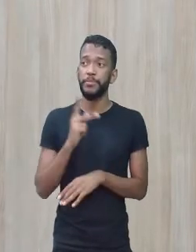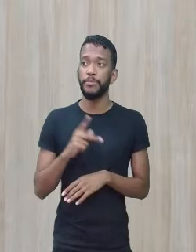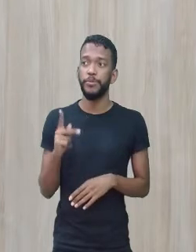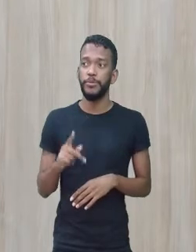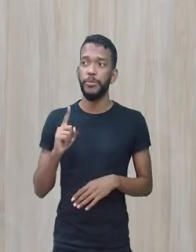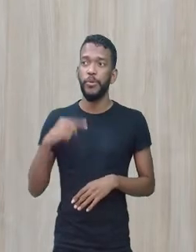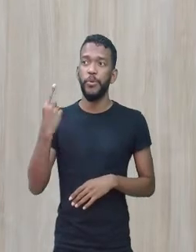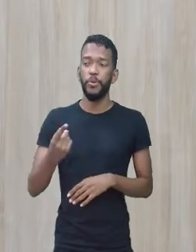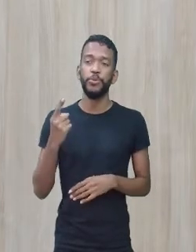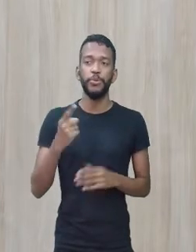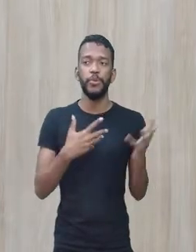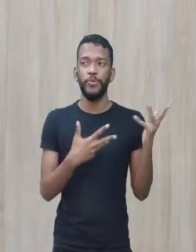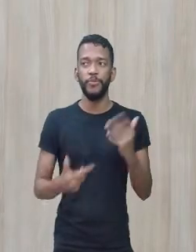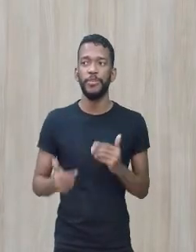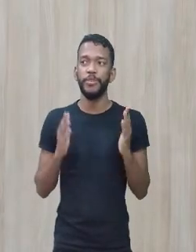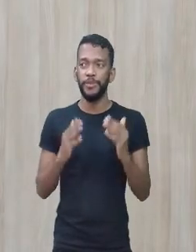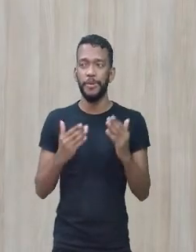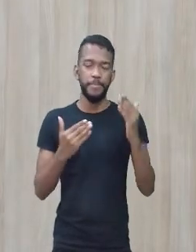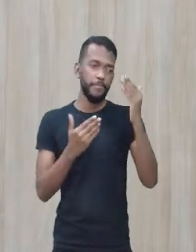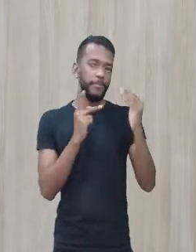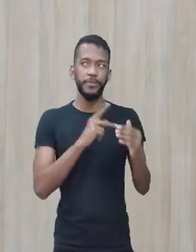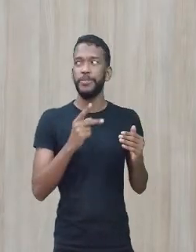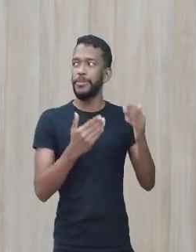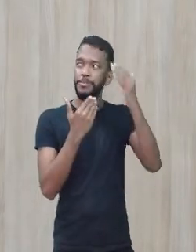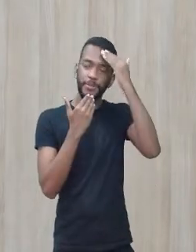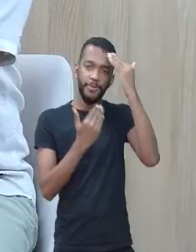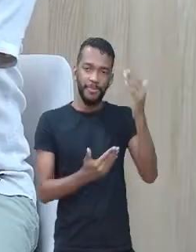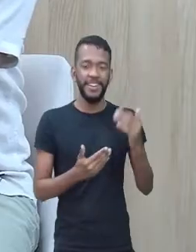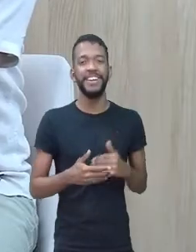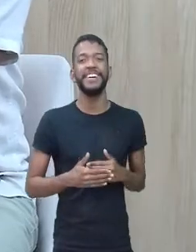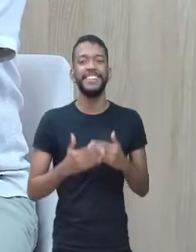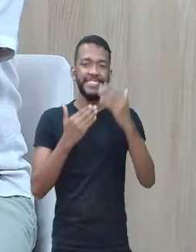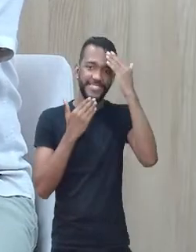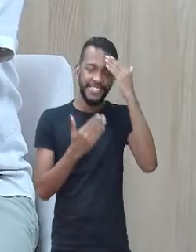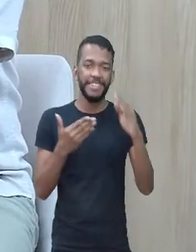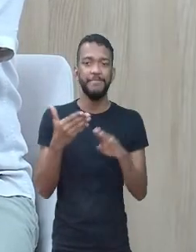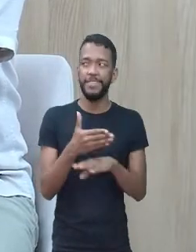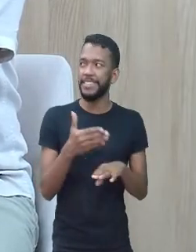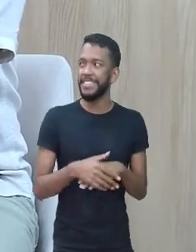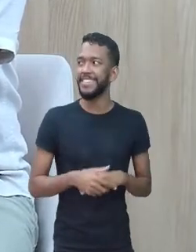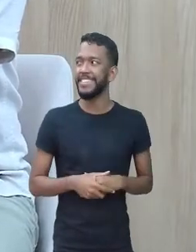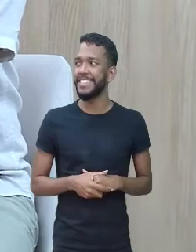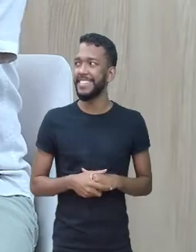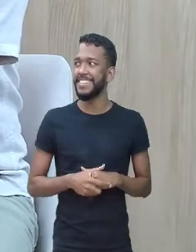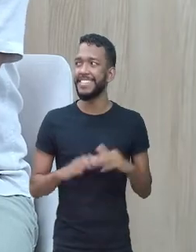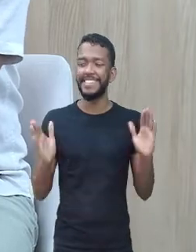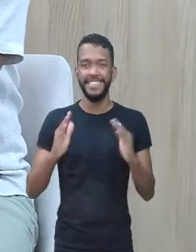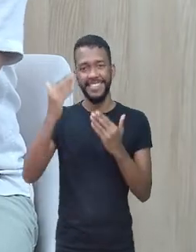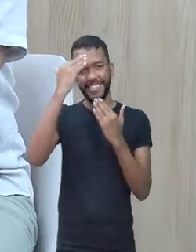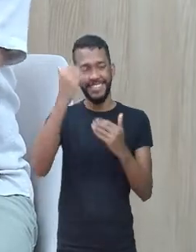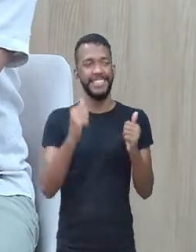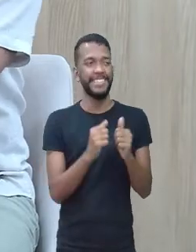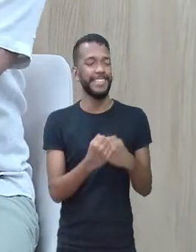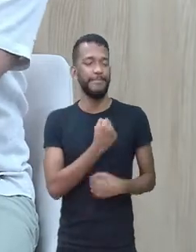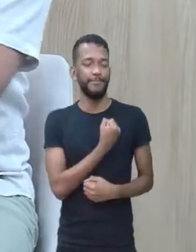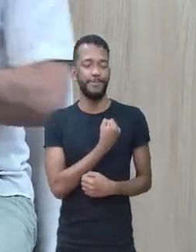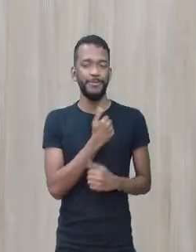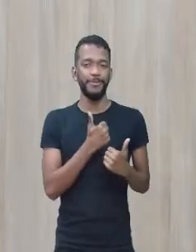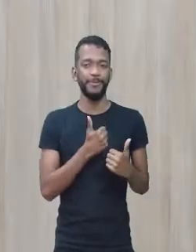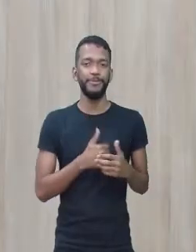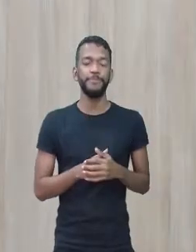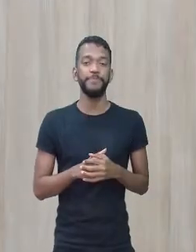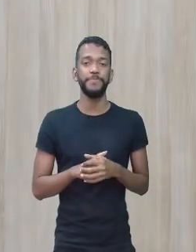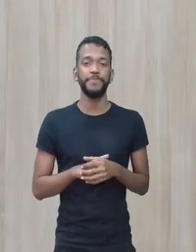participação de um outro convidado. Então, professor, muito obrigado pela participação. Obrigado você pelo convite. E tamo junto.